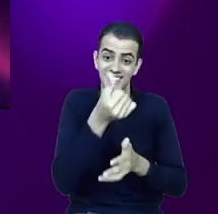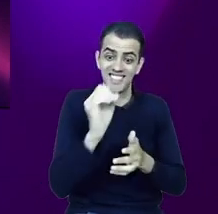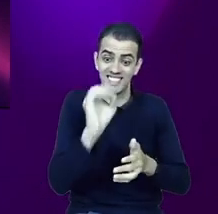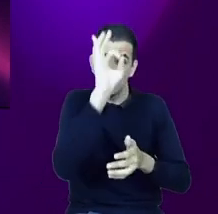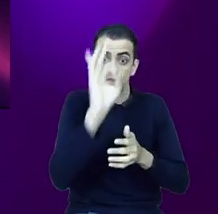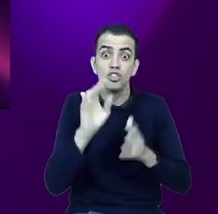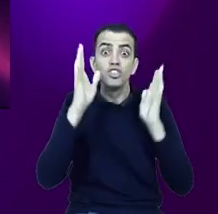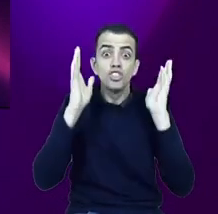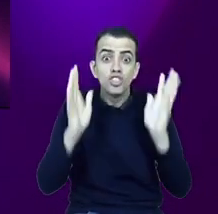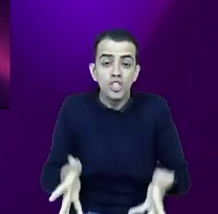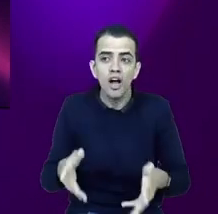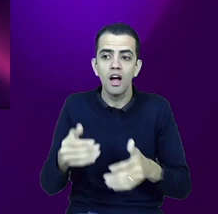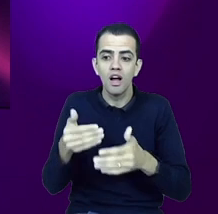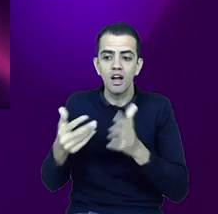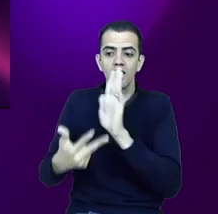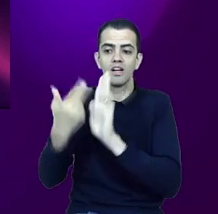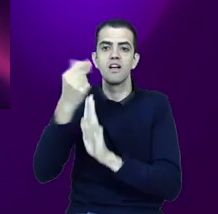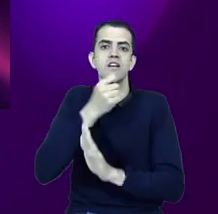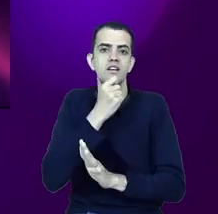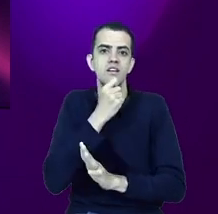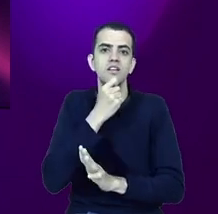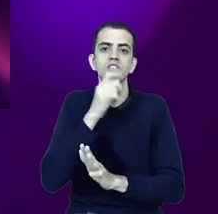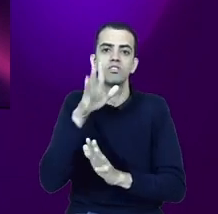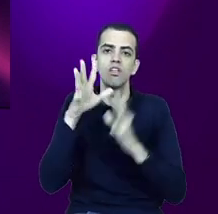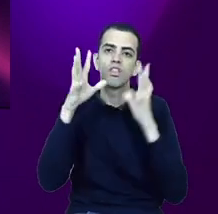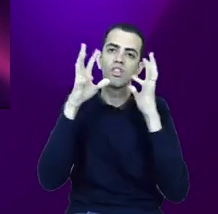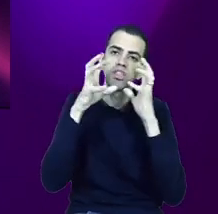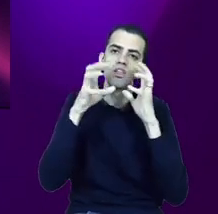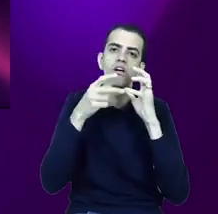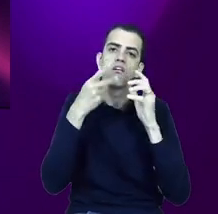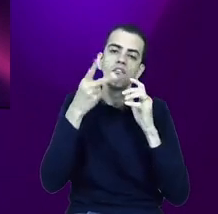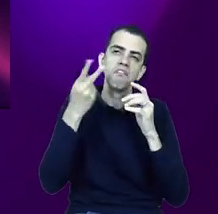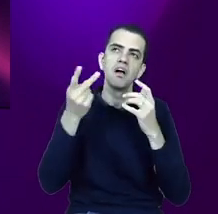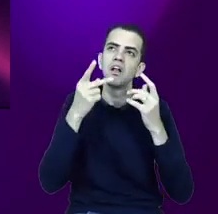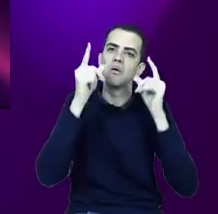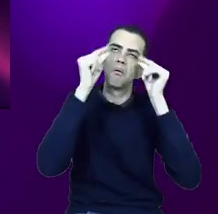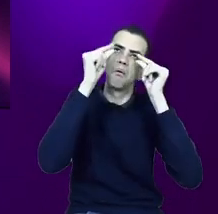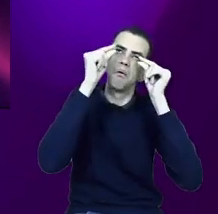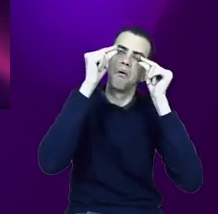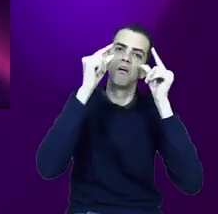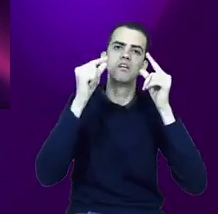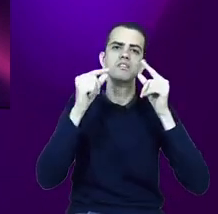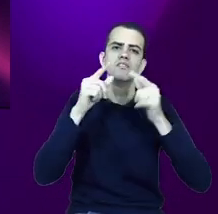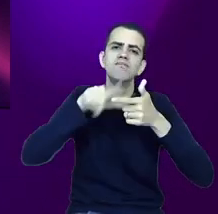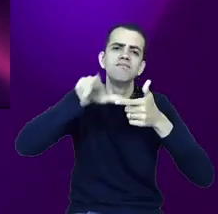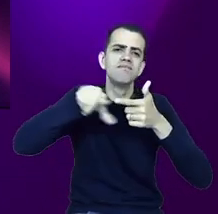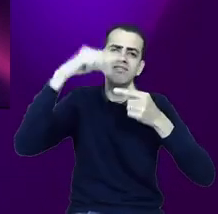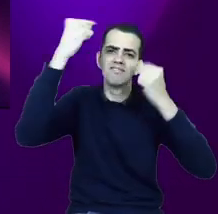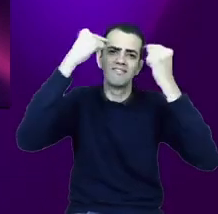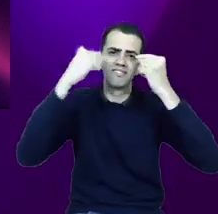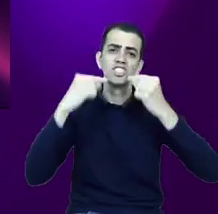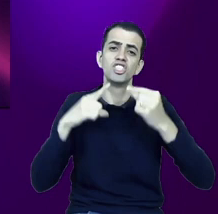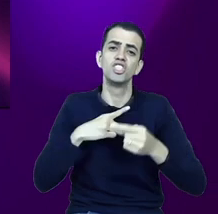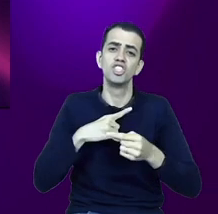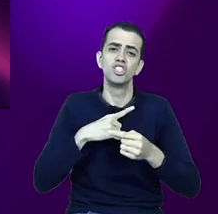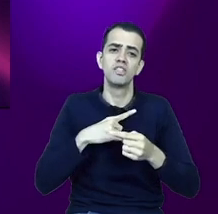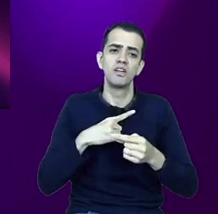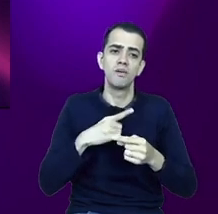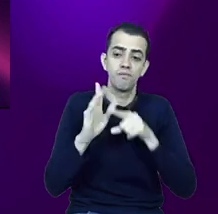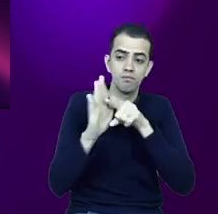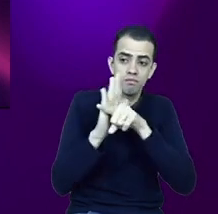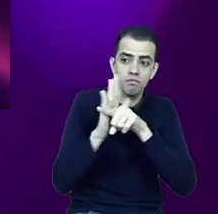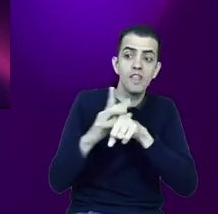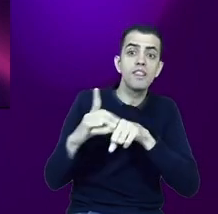para a gente ir no limite da função, ou seja, se você considera o paciente totalmente sem déficit e você